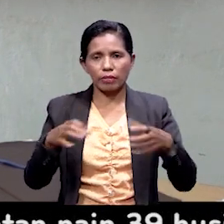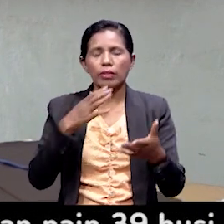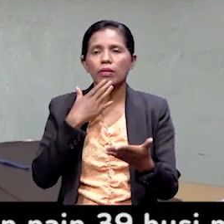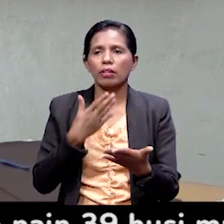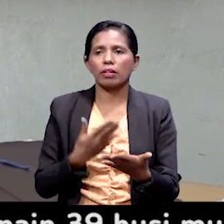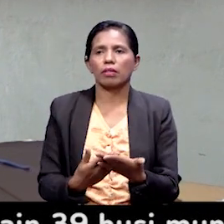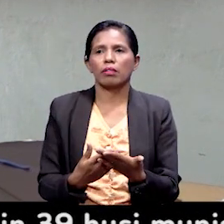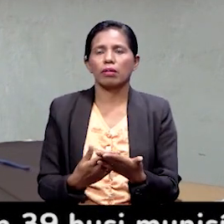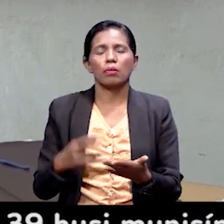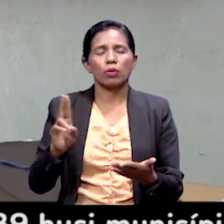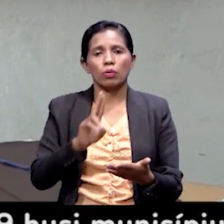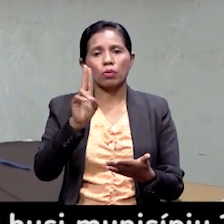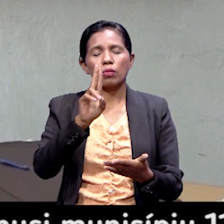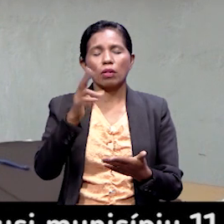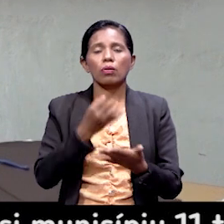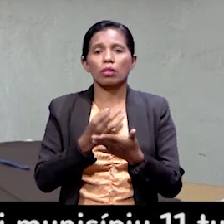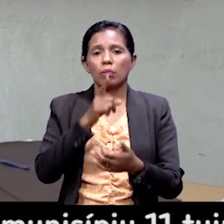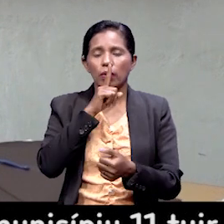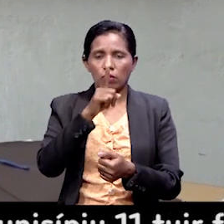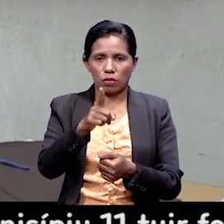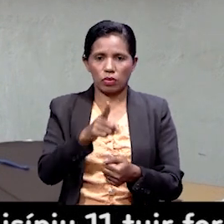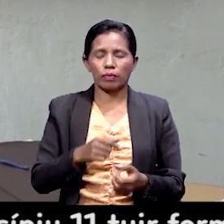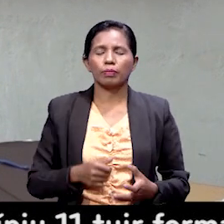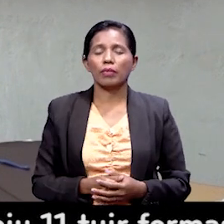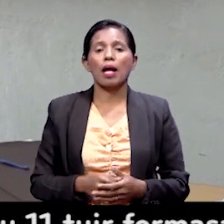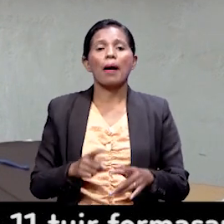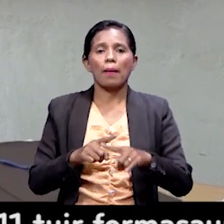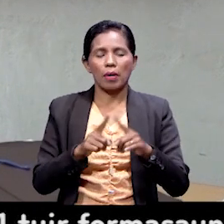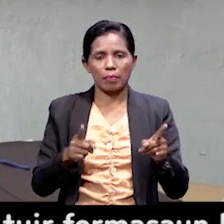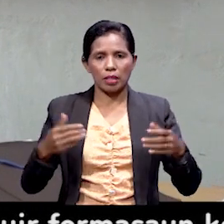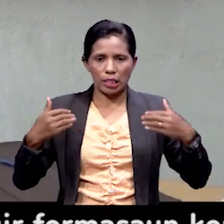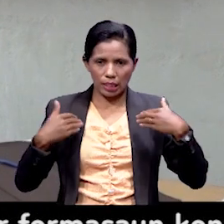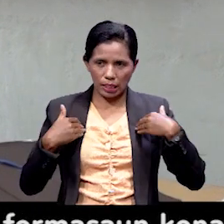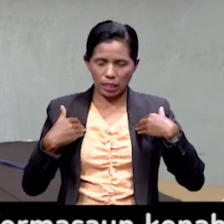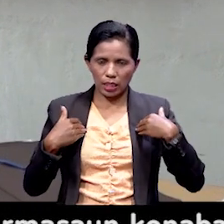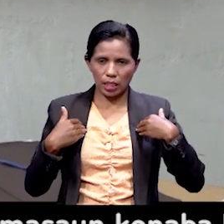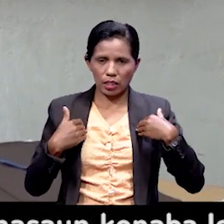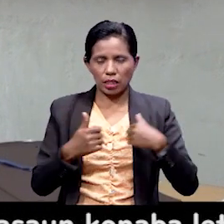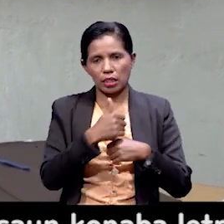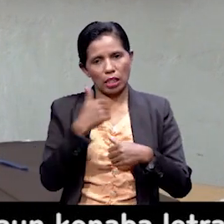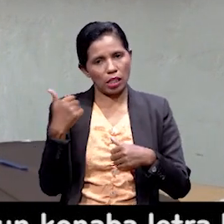de ezekusau mai be iha buat seluk ne bemak